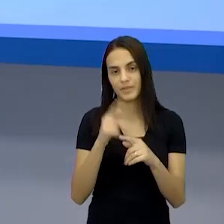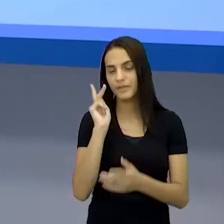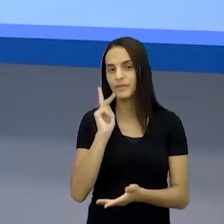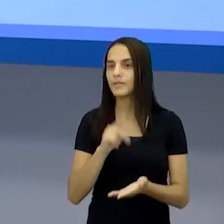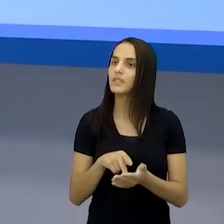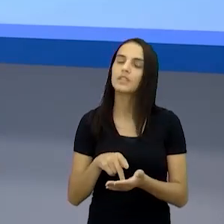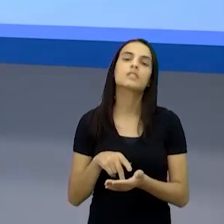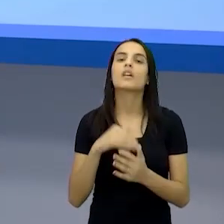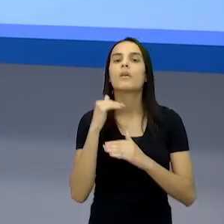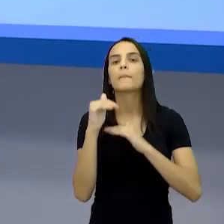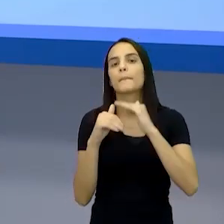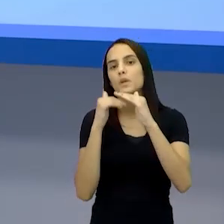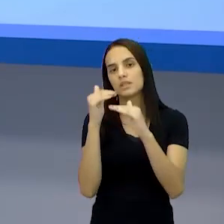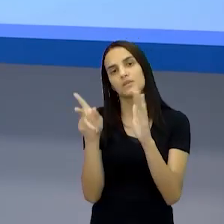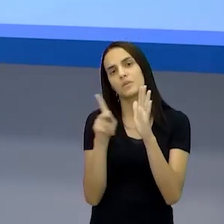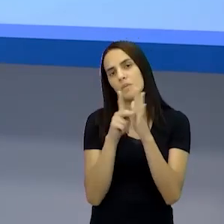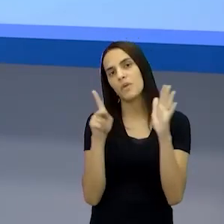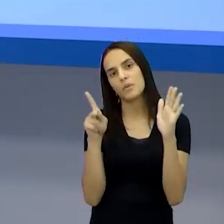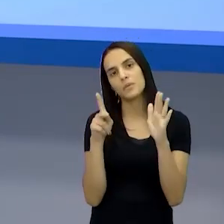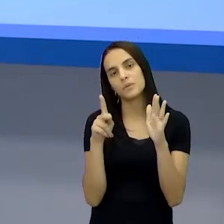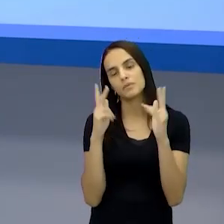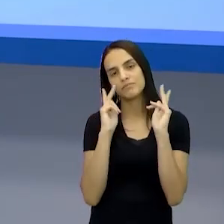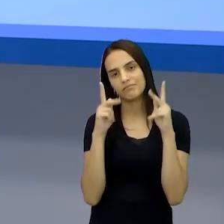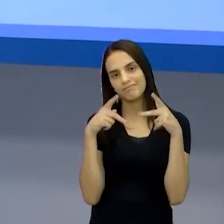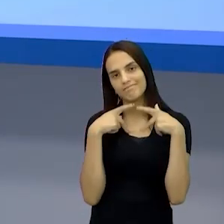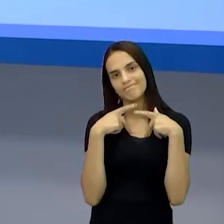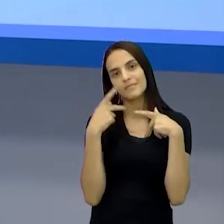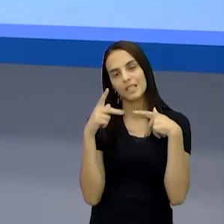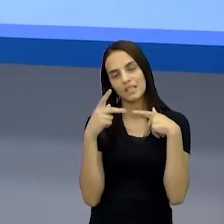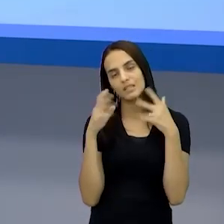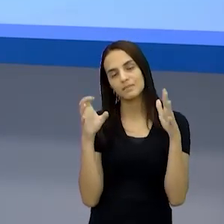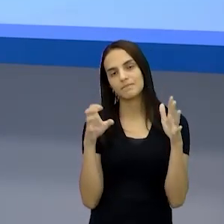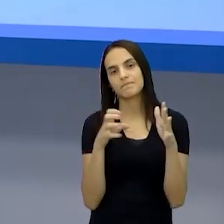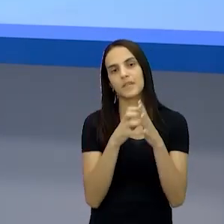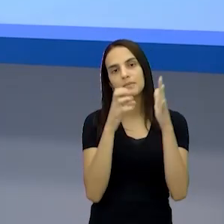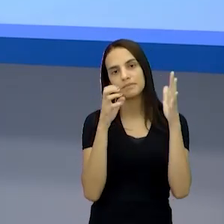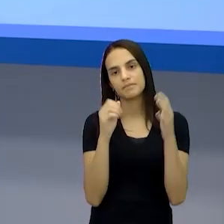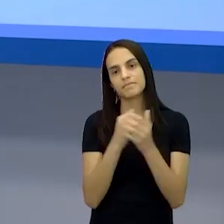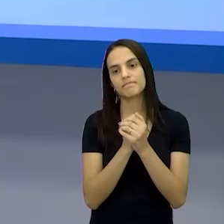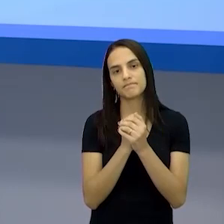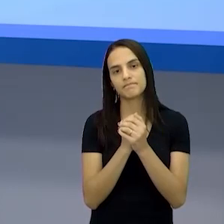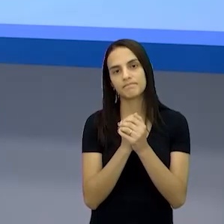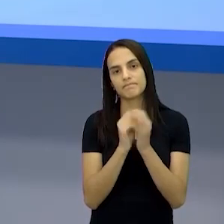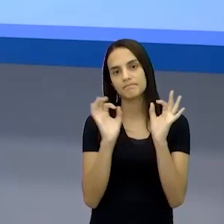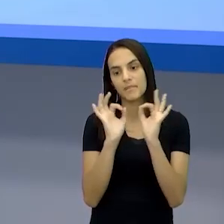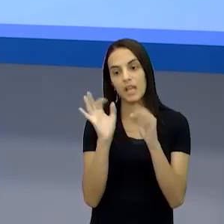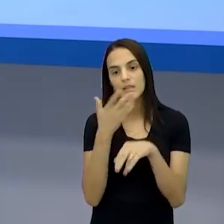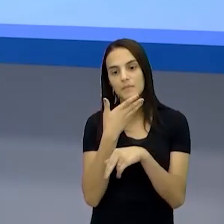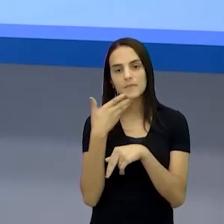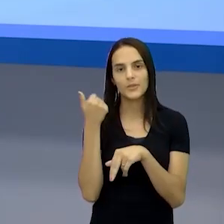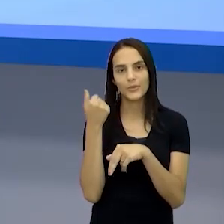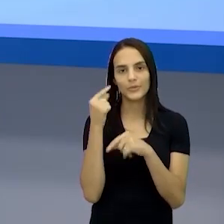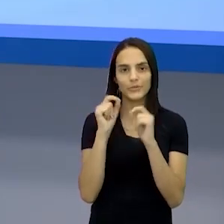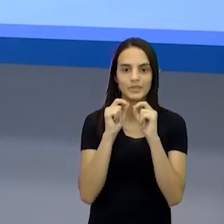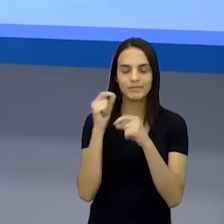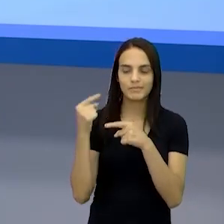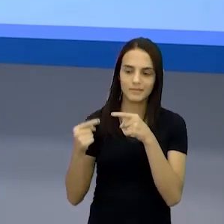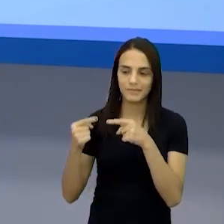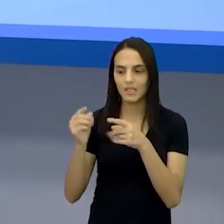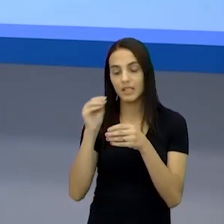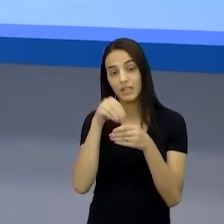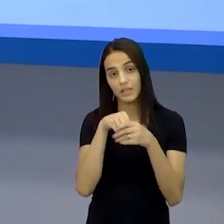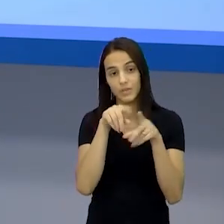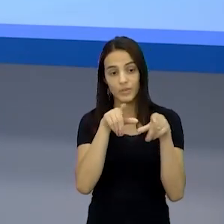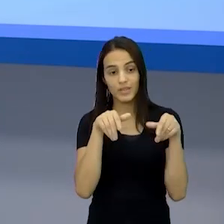realidade é um processo que o próprio ser humano ele está causando. Então, nada melhor do que ter essa discussão dentro